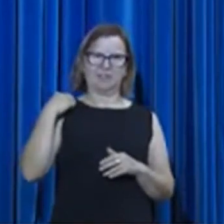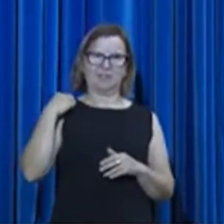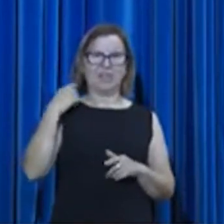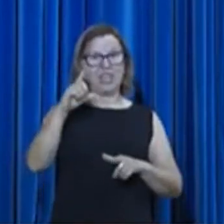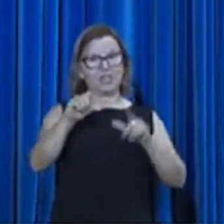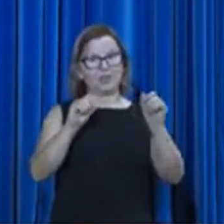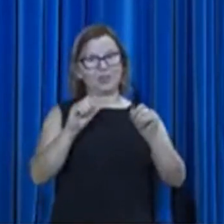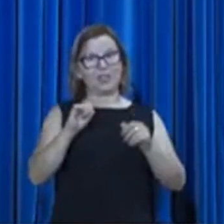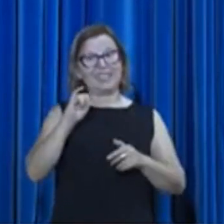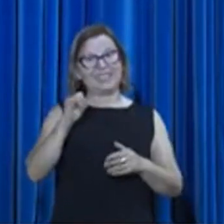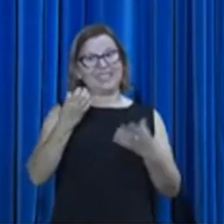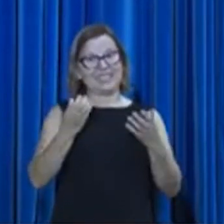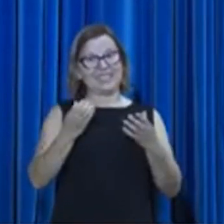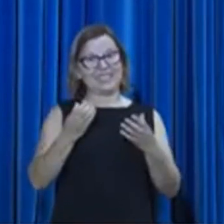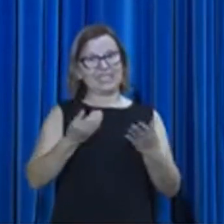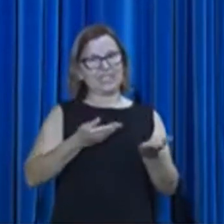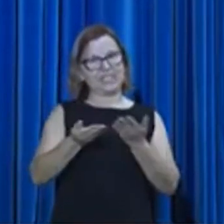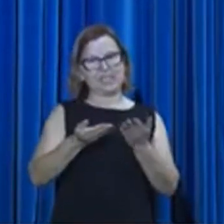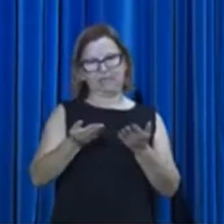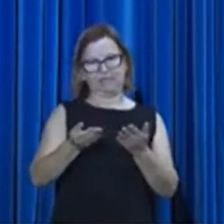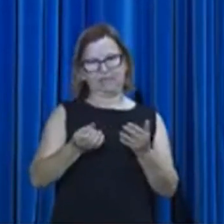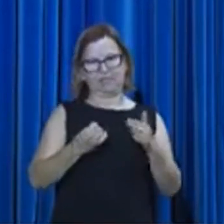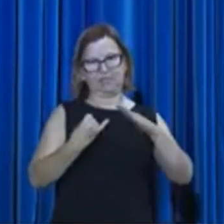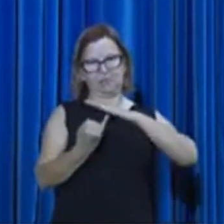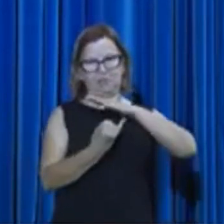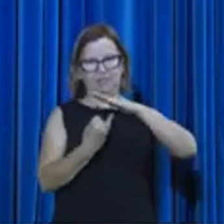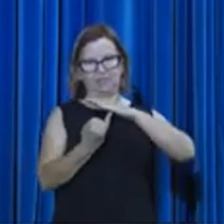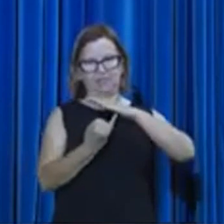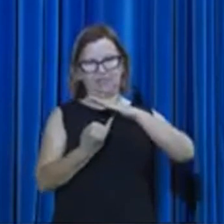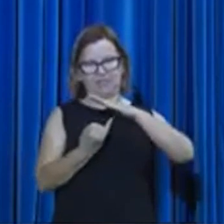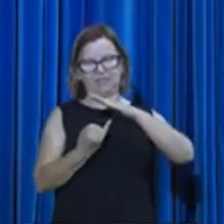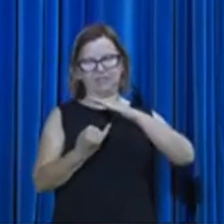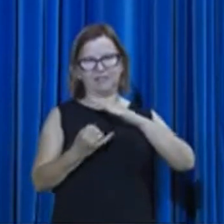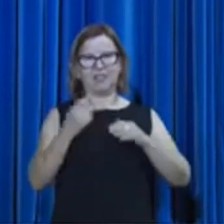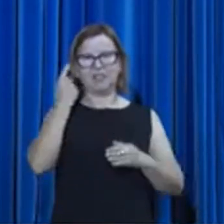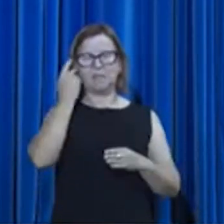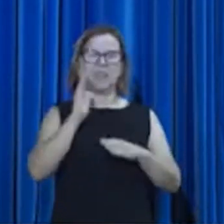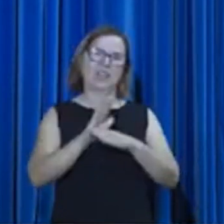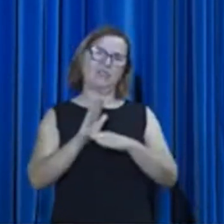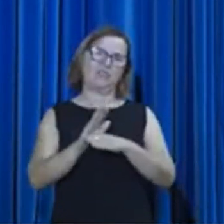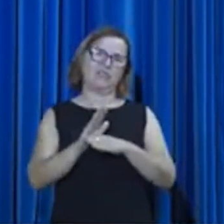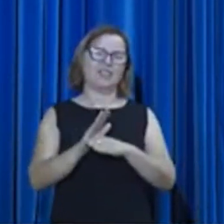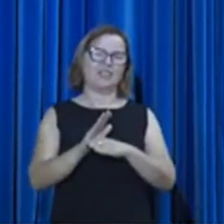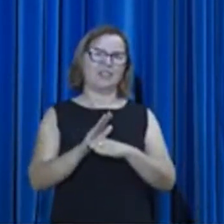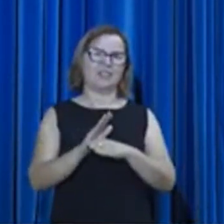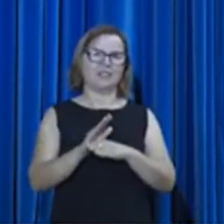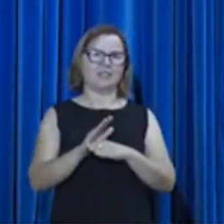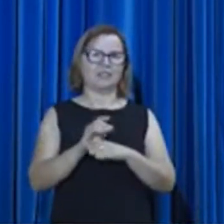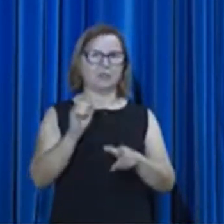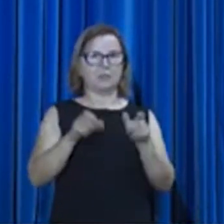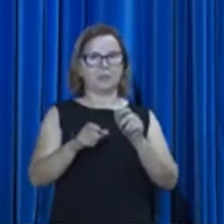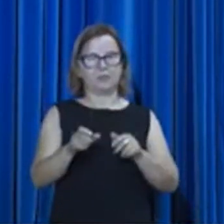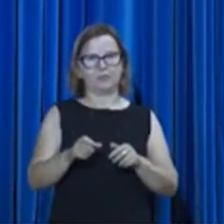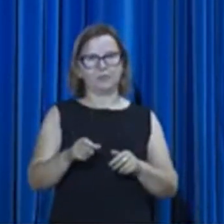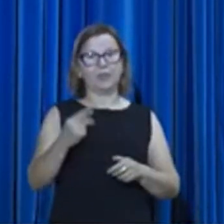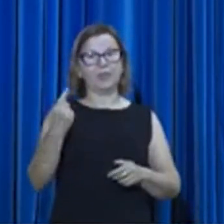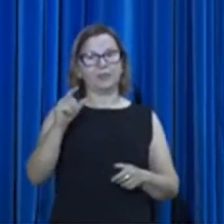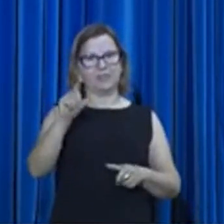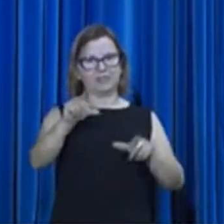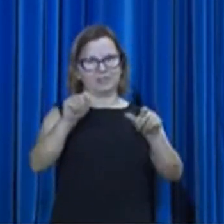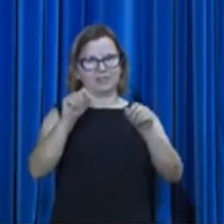a uma determinada instituição ou iniciativa para ajudar alguém. Sua decisão em